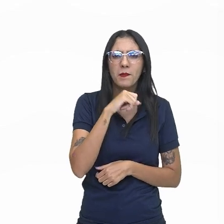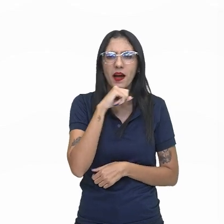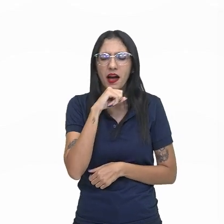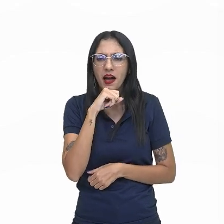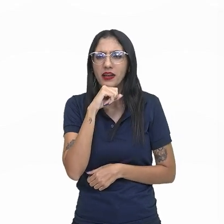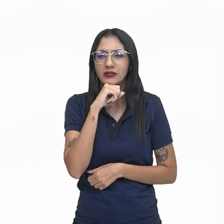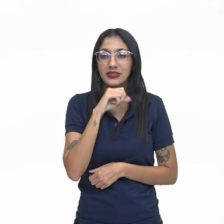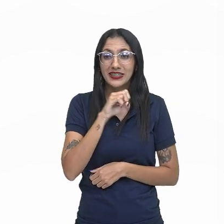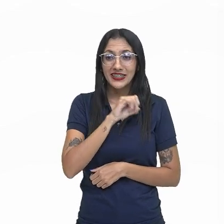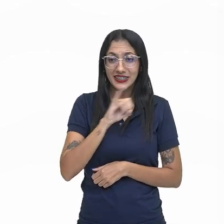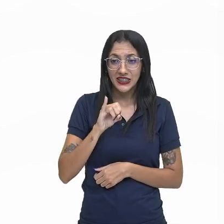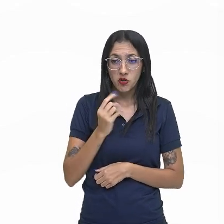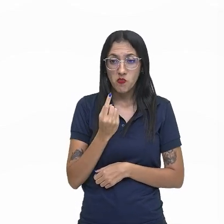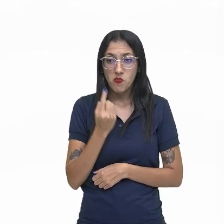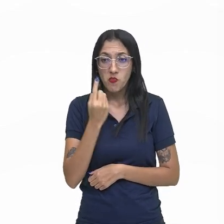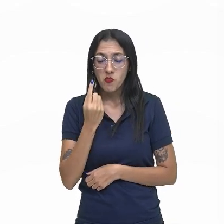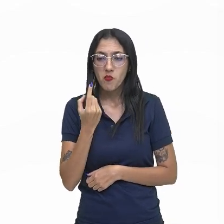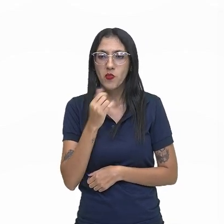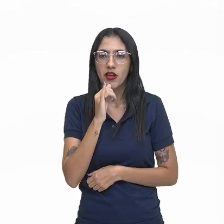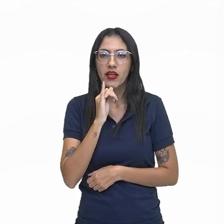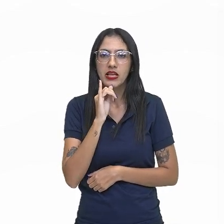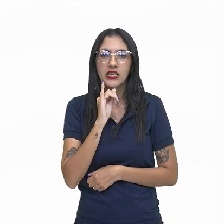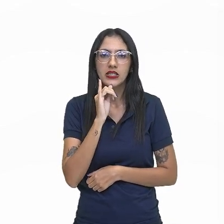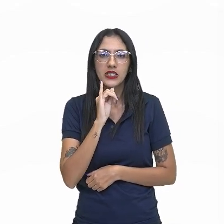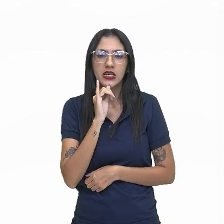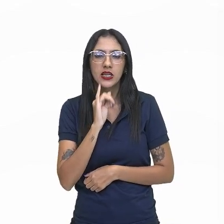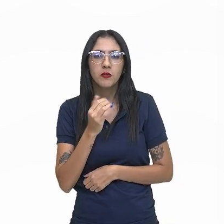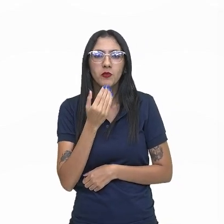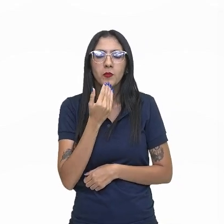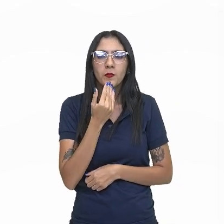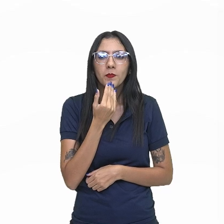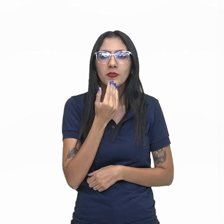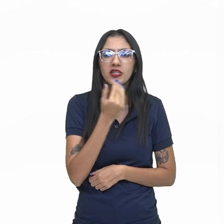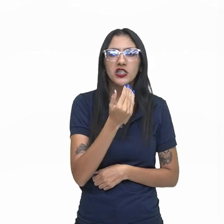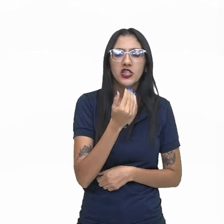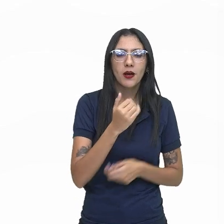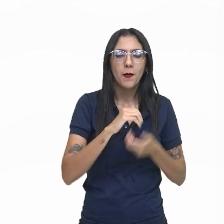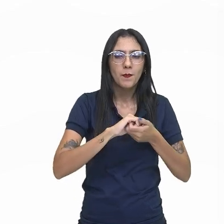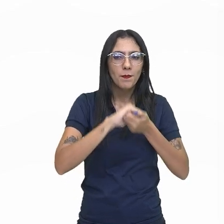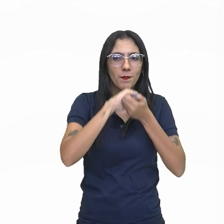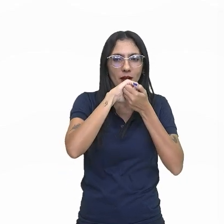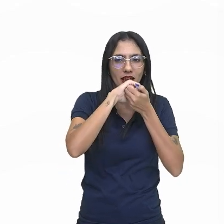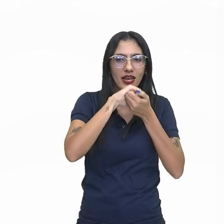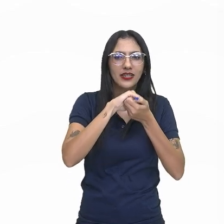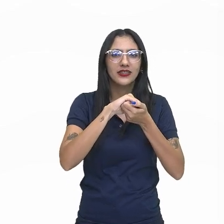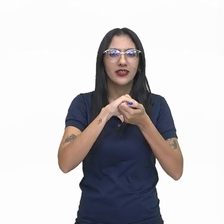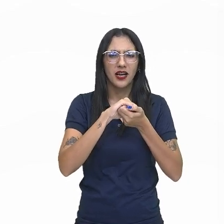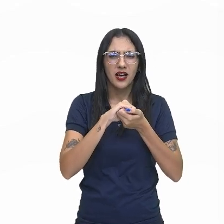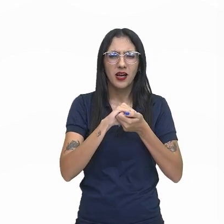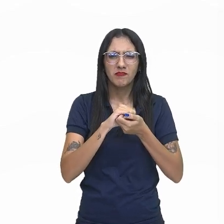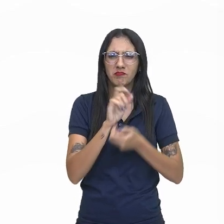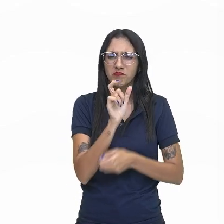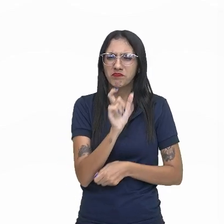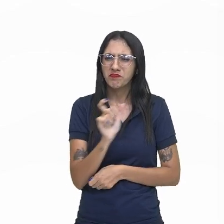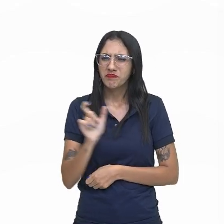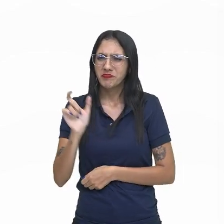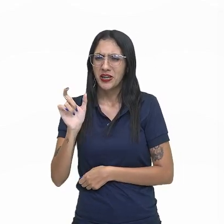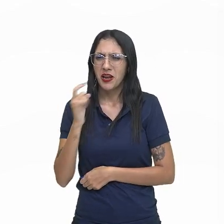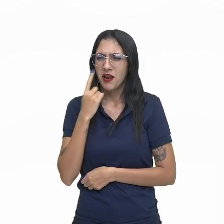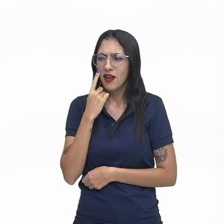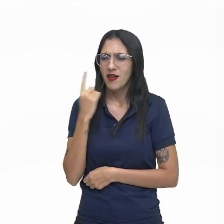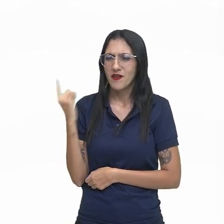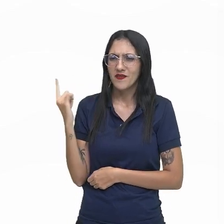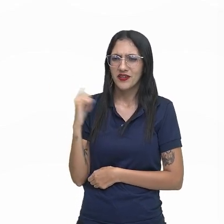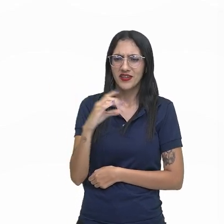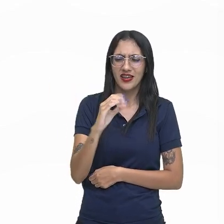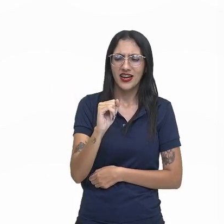dentes antes de cair nos braços de Morfeu. O que é cair nos braços de Morfeu,